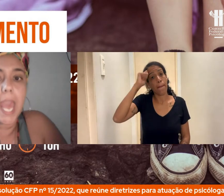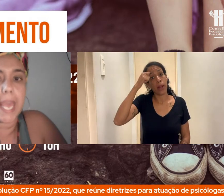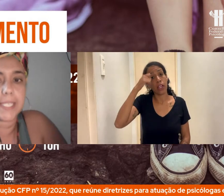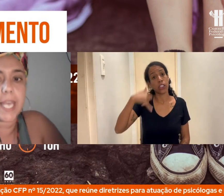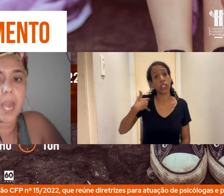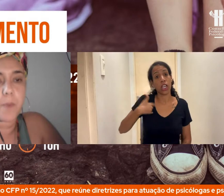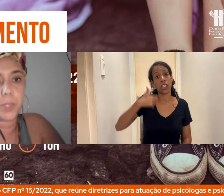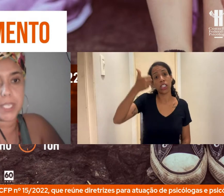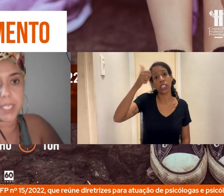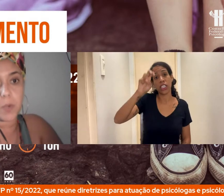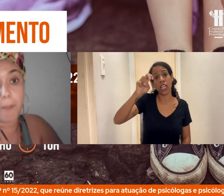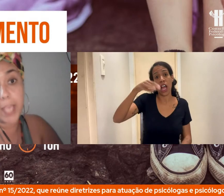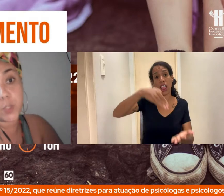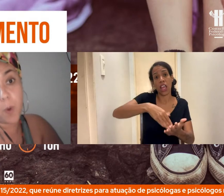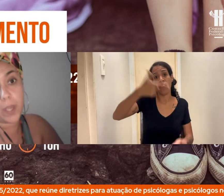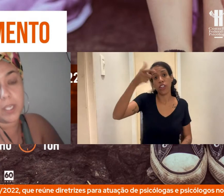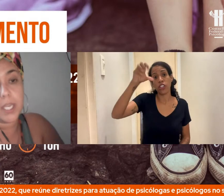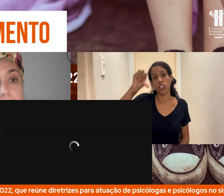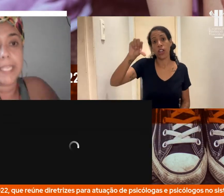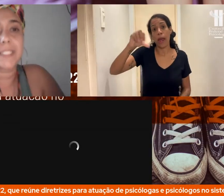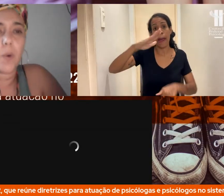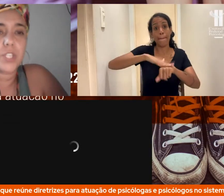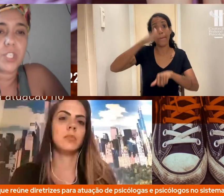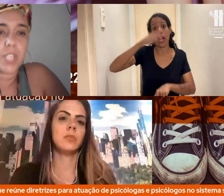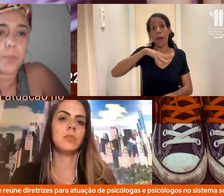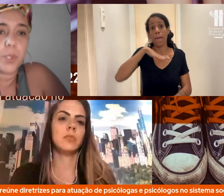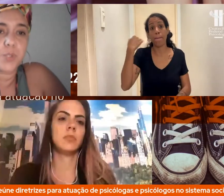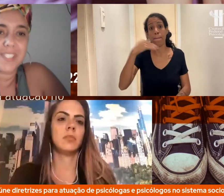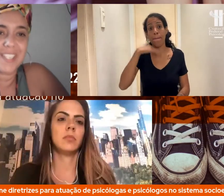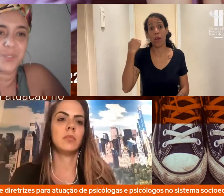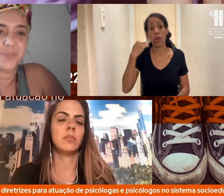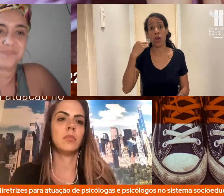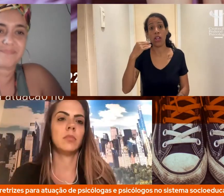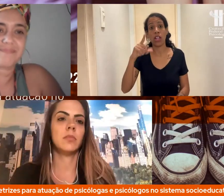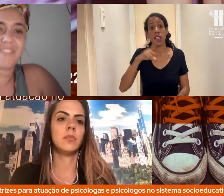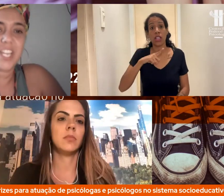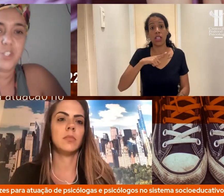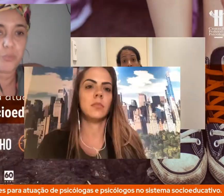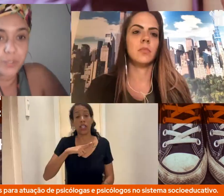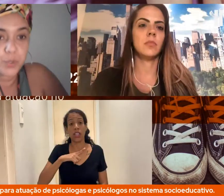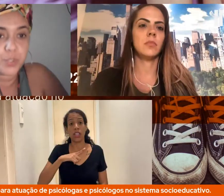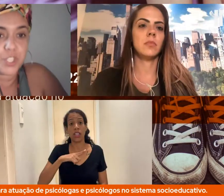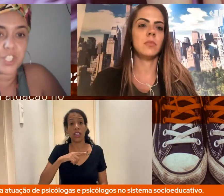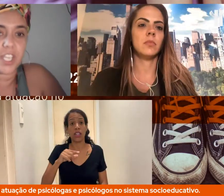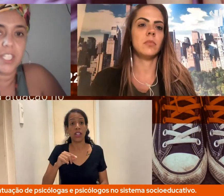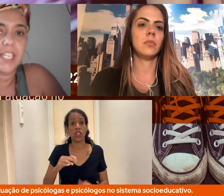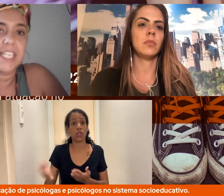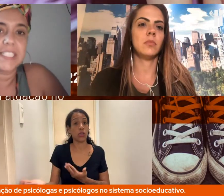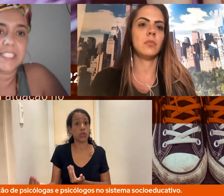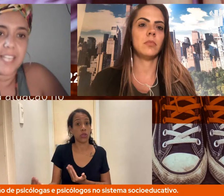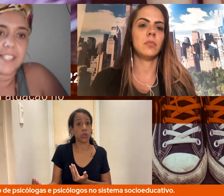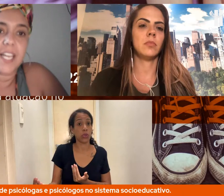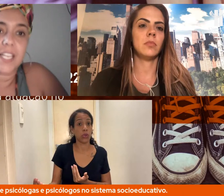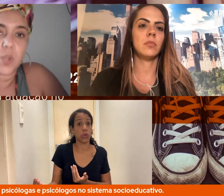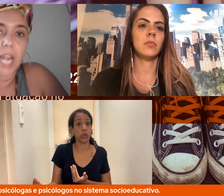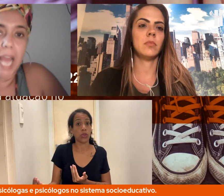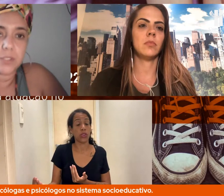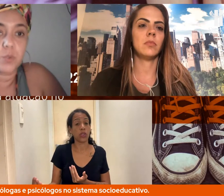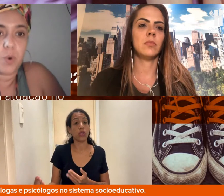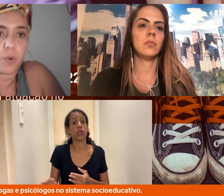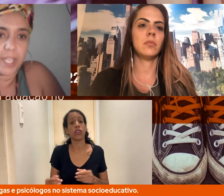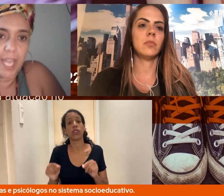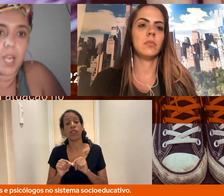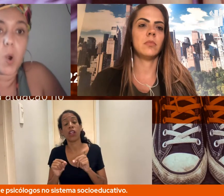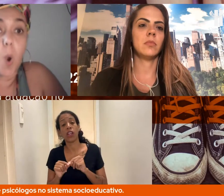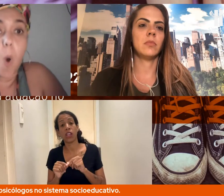anos. Essa é a população que mais morre. Então, a gente tem produzido juventudes que têm se